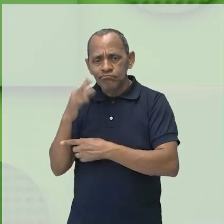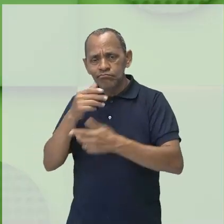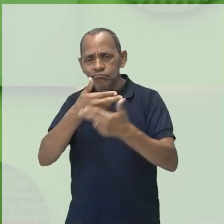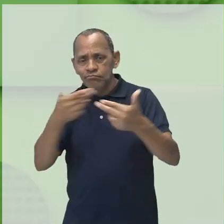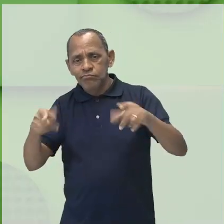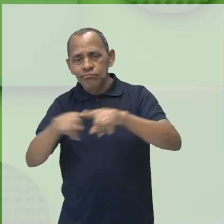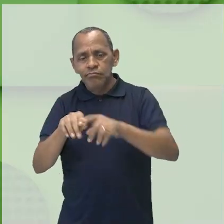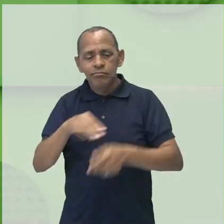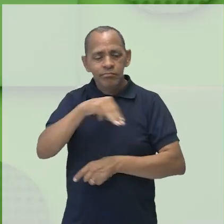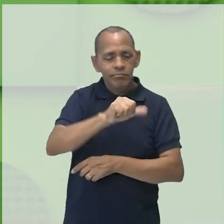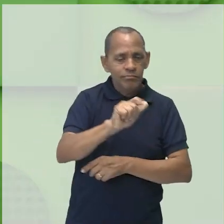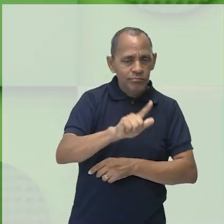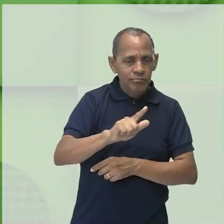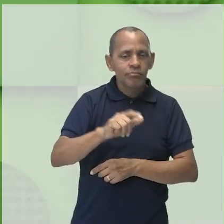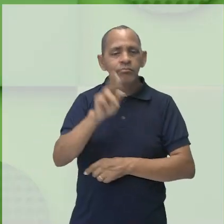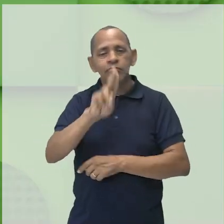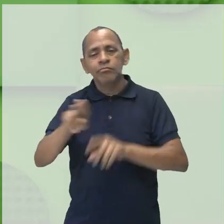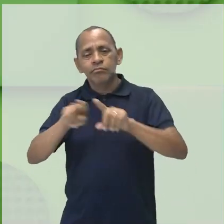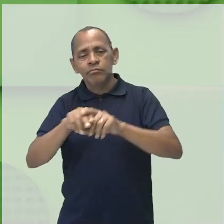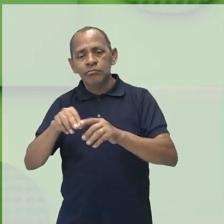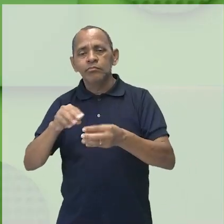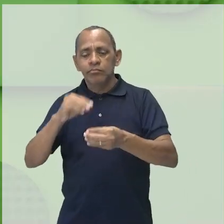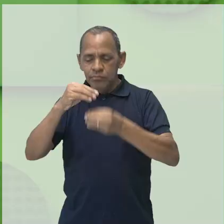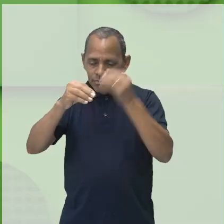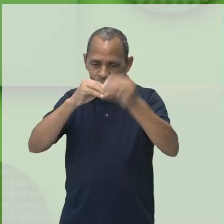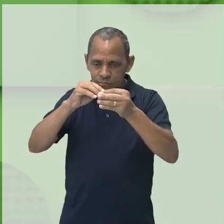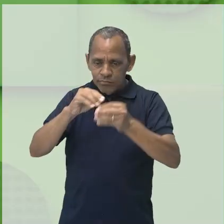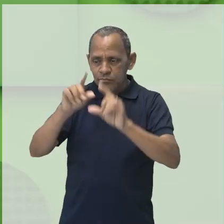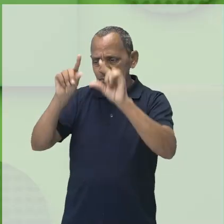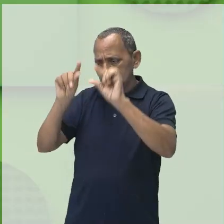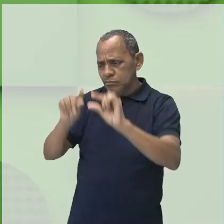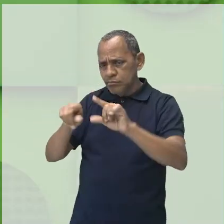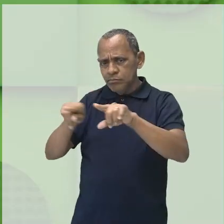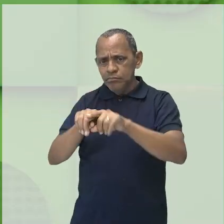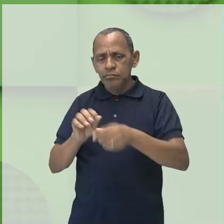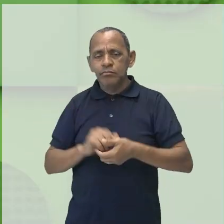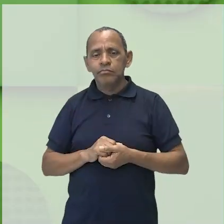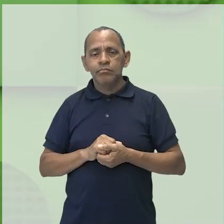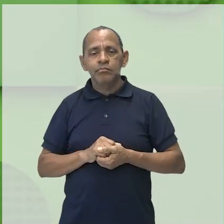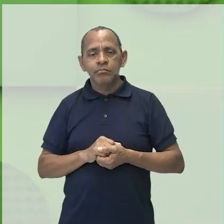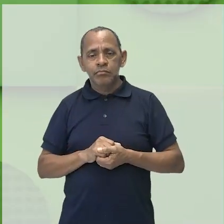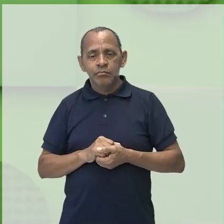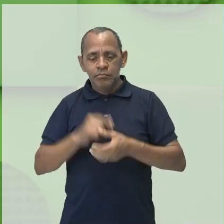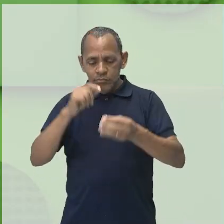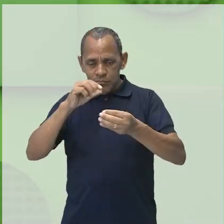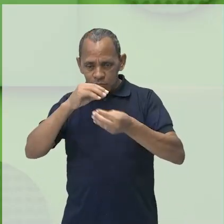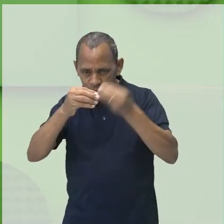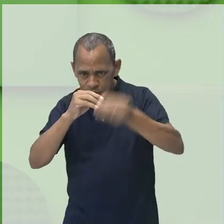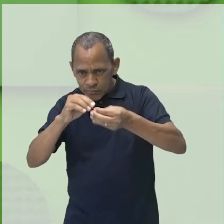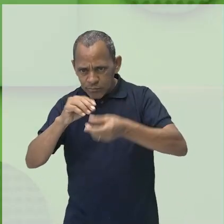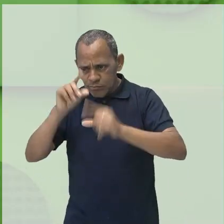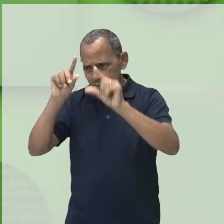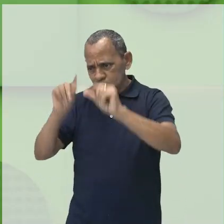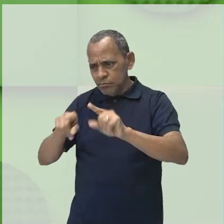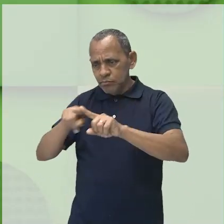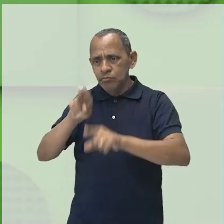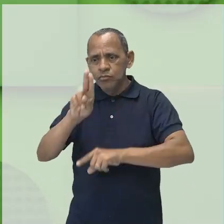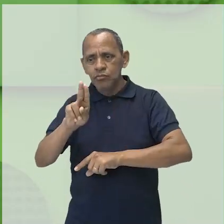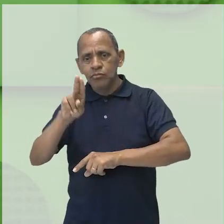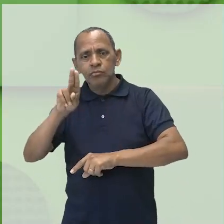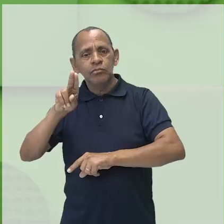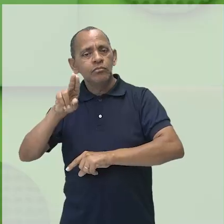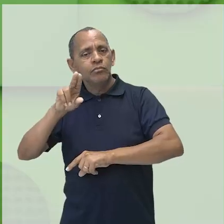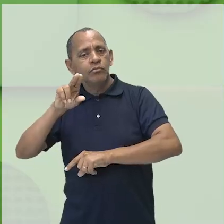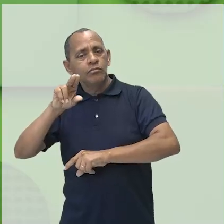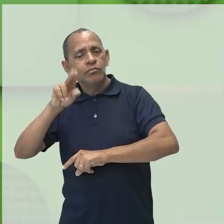em partículas muito pequenas, então façam essa associação. Para partículas muito pequenas, nós utilizamos essa unidade de medida,